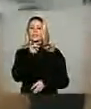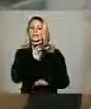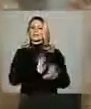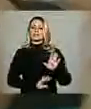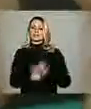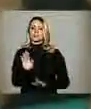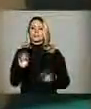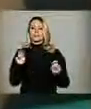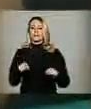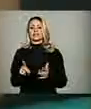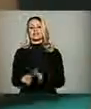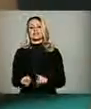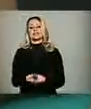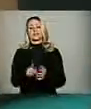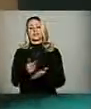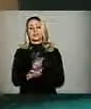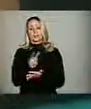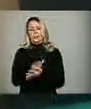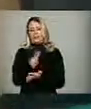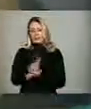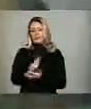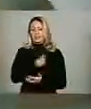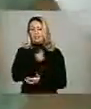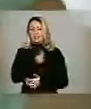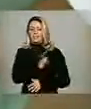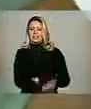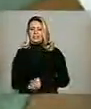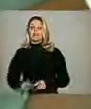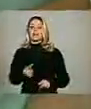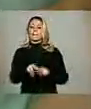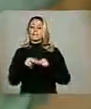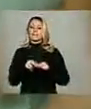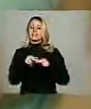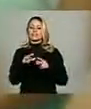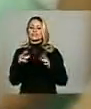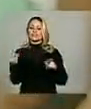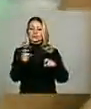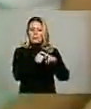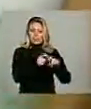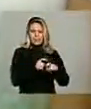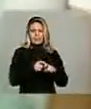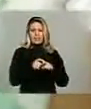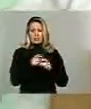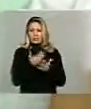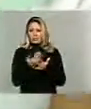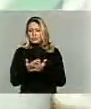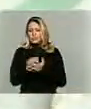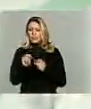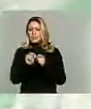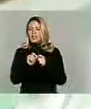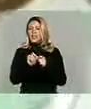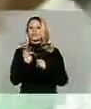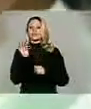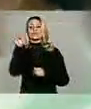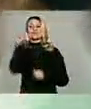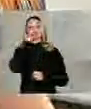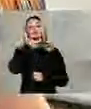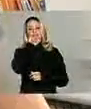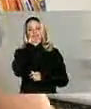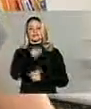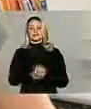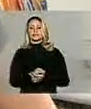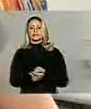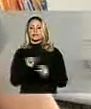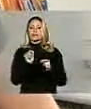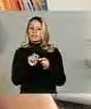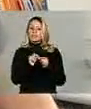graves consequências para a vida da criança. Por isso, os especialistas chamam a atenção das futuras mamães. Faço